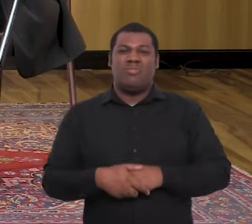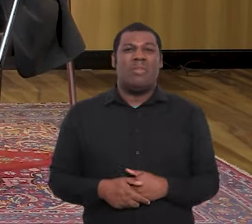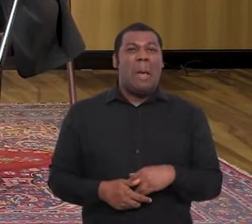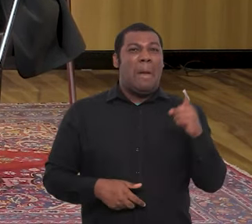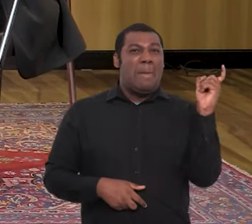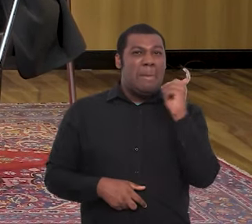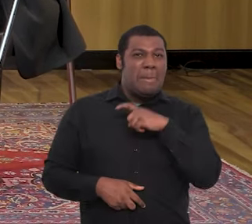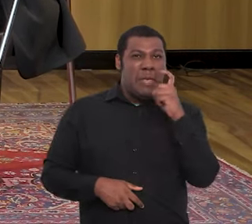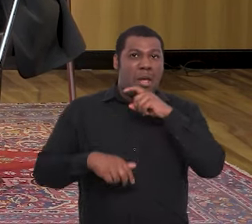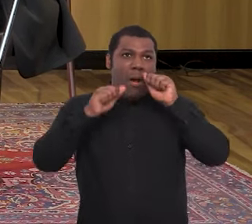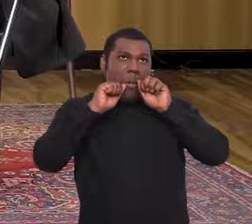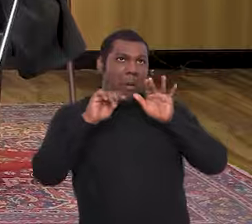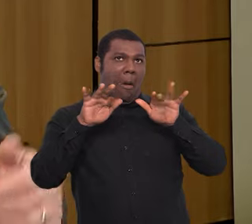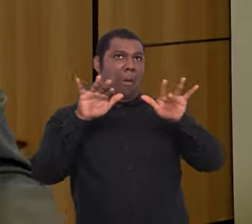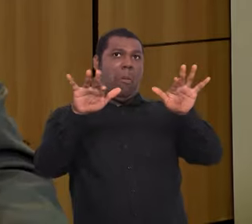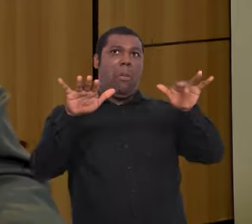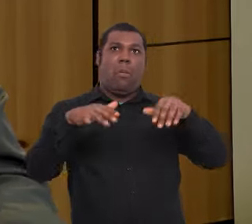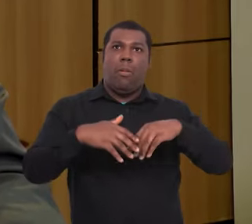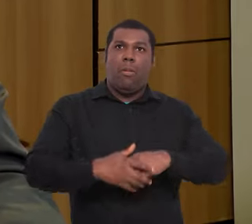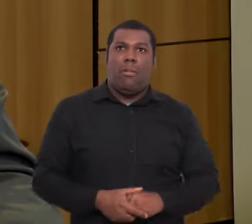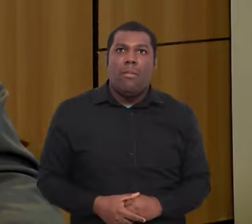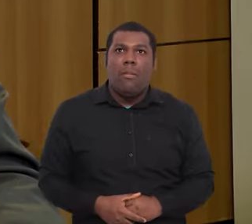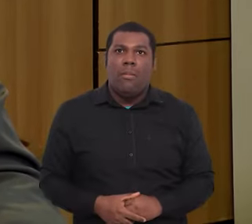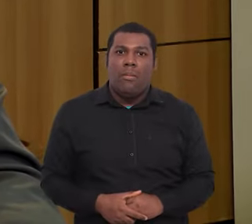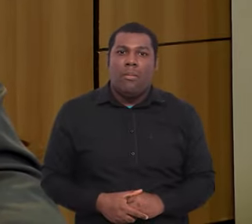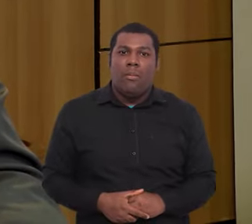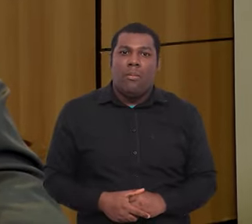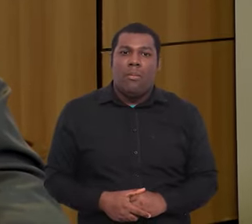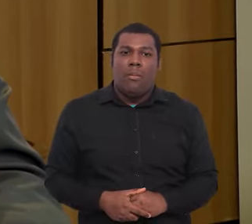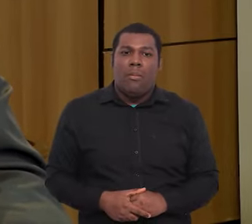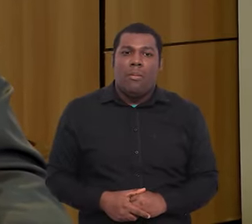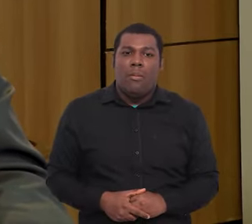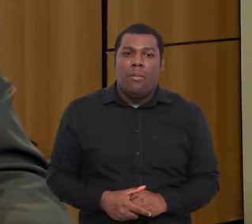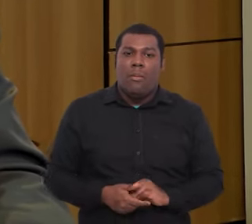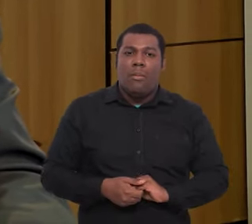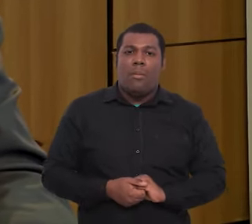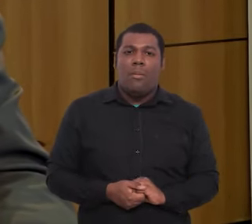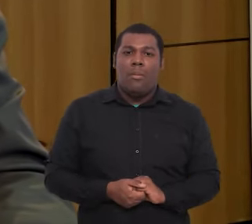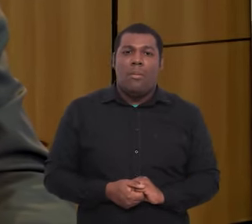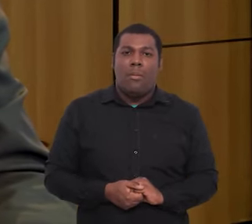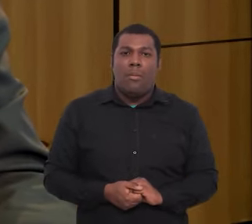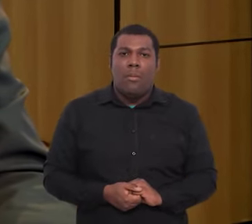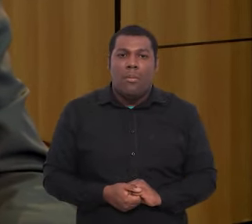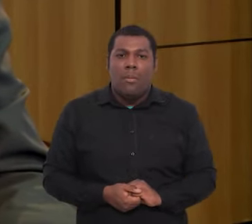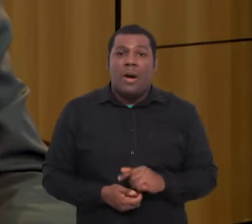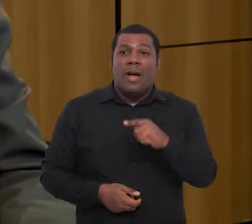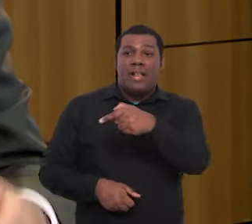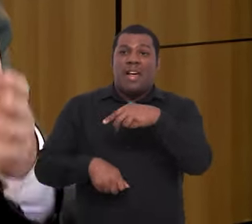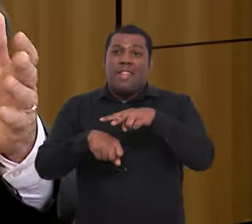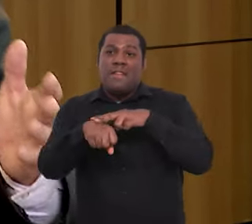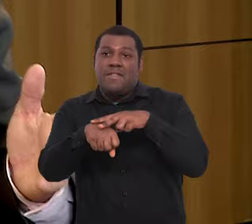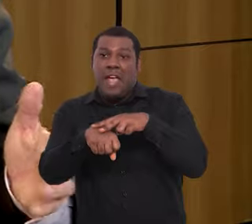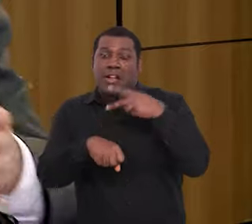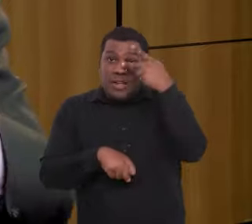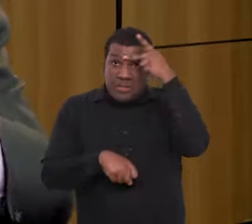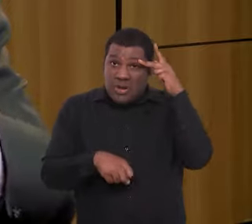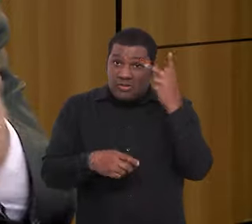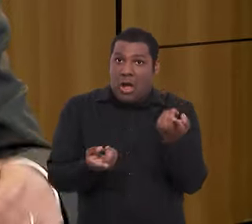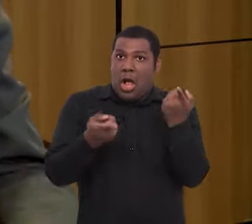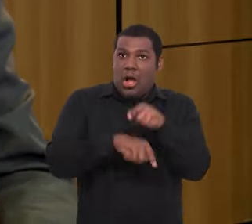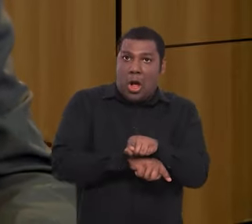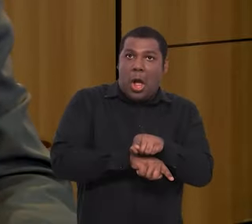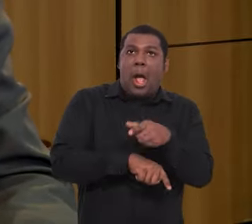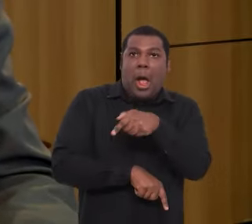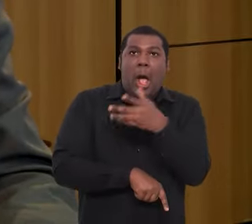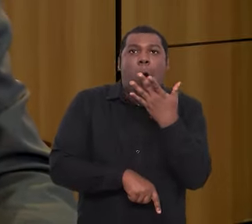a contaminação das narrativas Ou seja você pega uma coisa ela é verde fala Não isso aqui não é